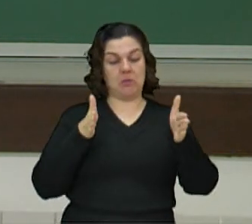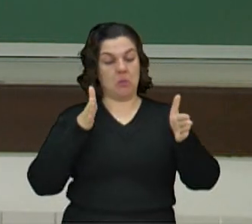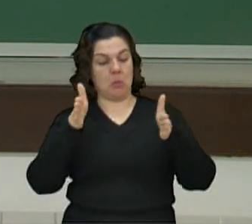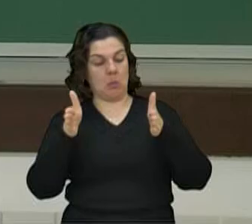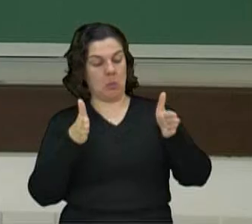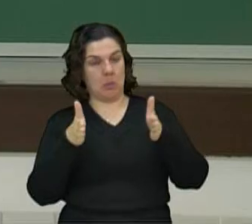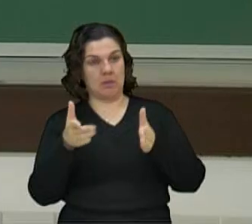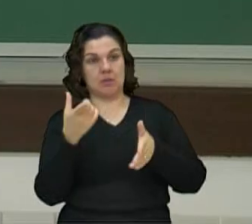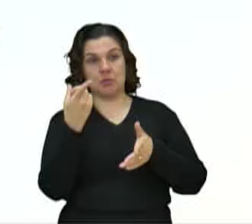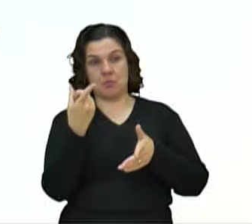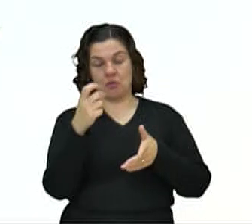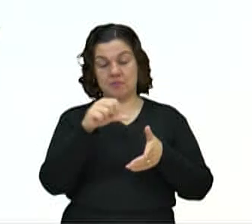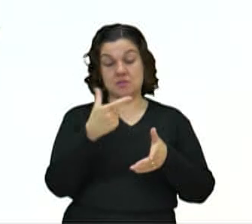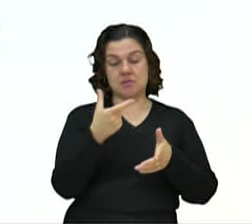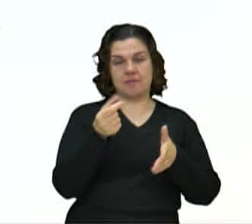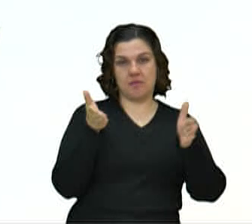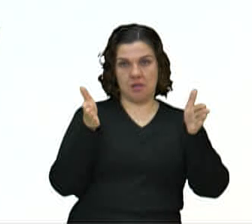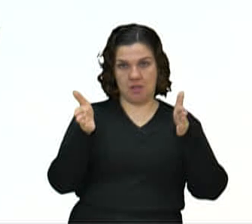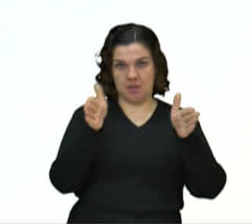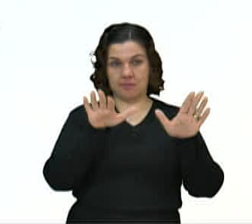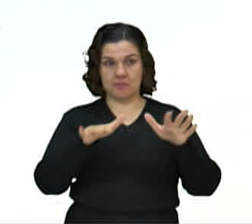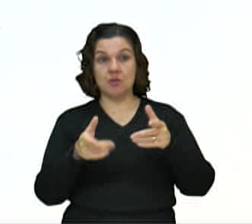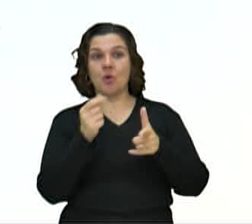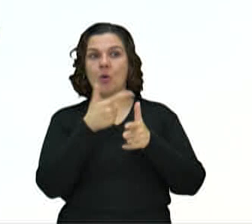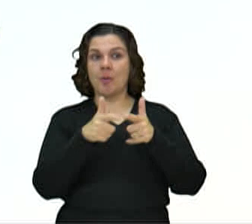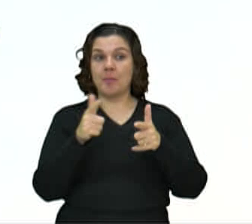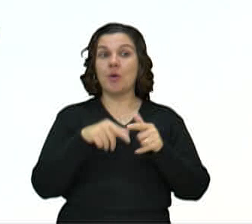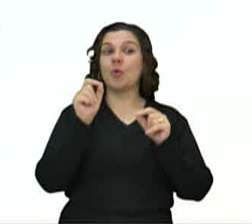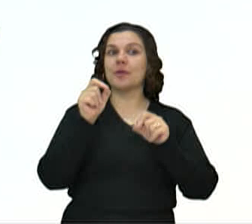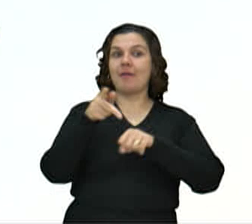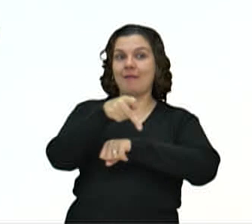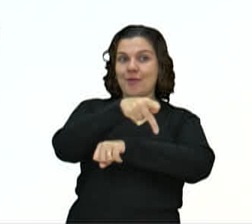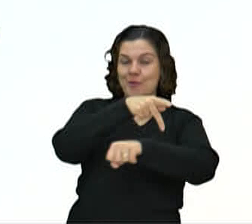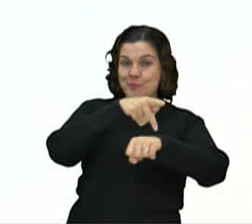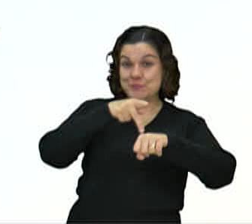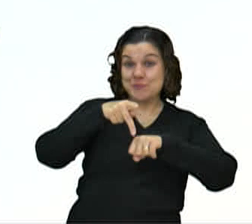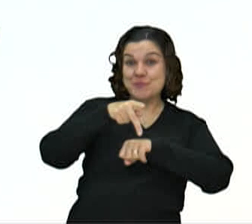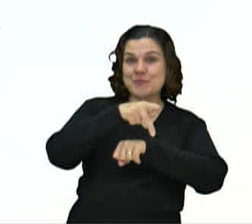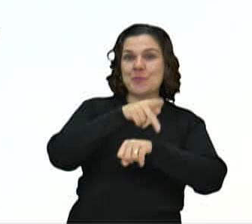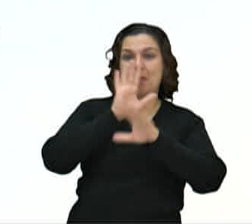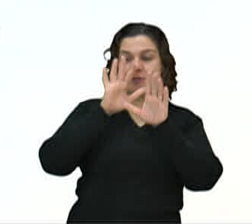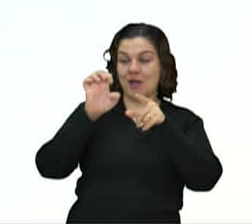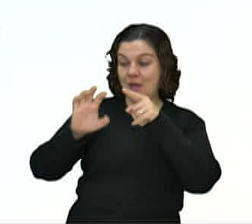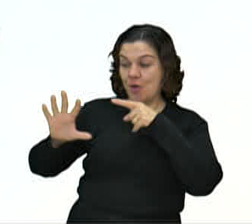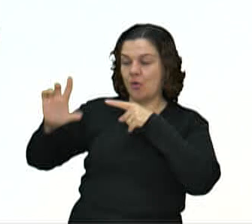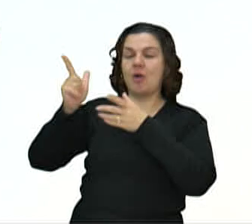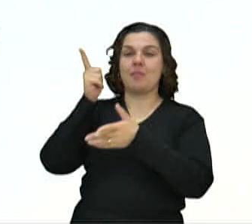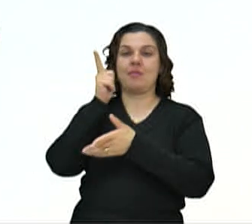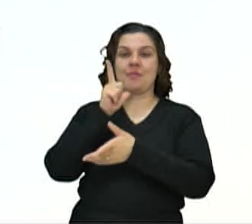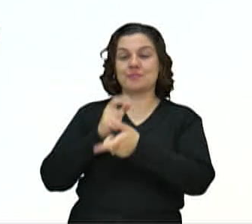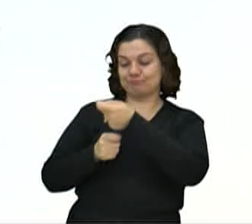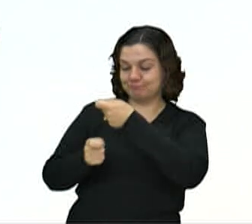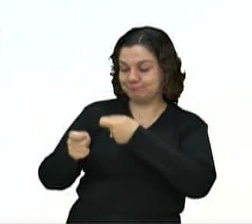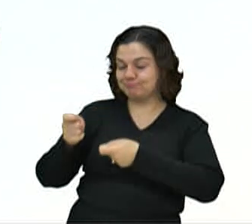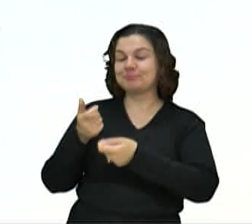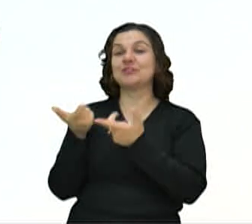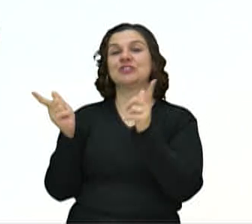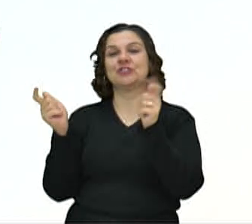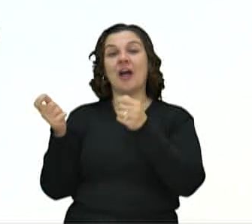da década de 1920, mais um problema. Os países europeus começaram a recuperar suas